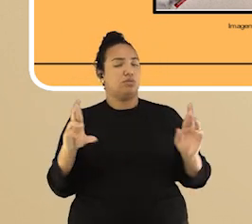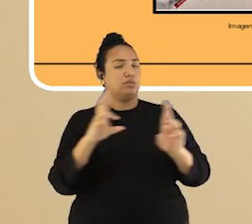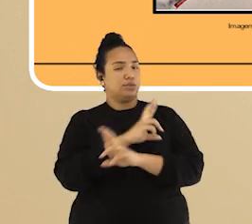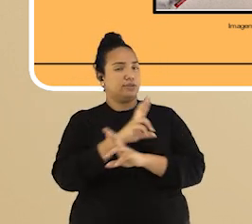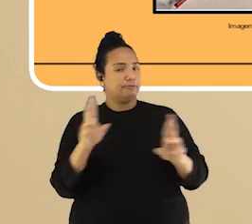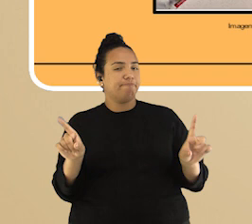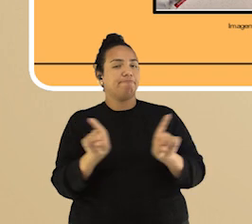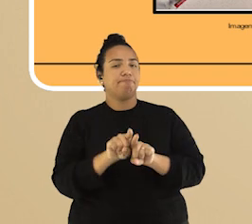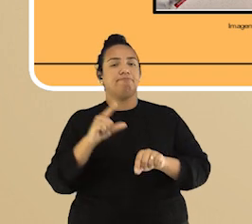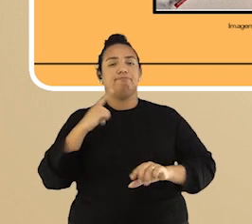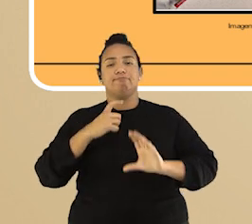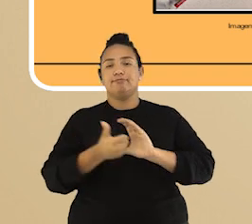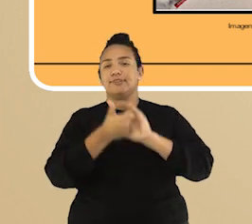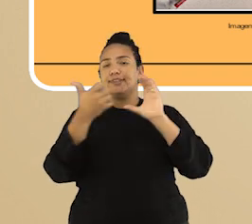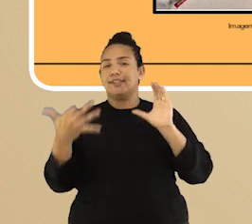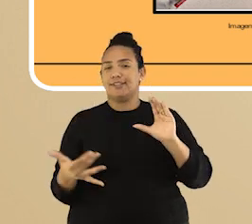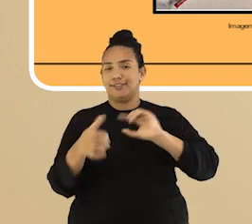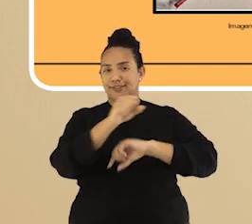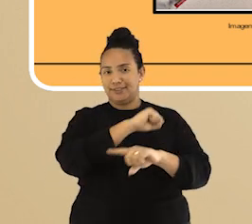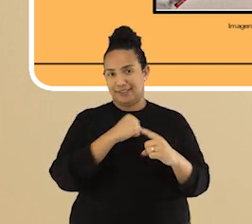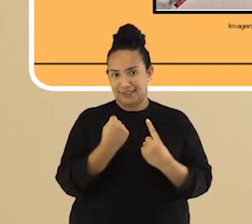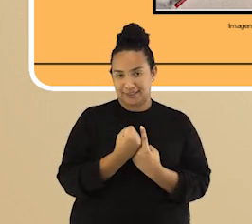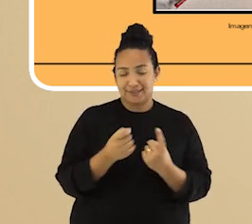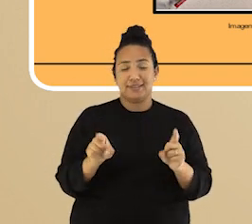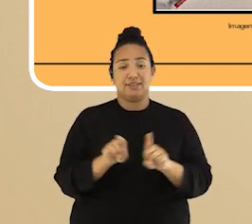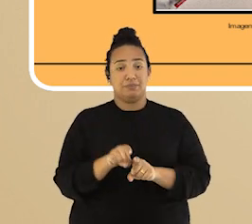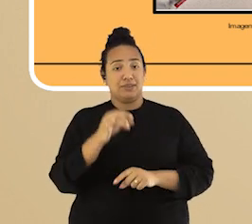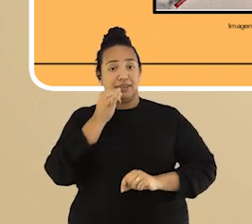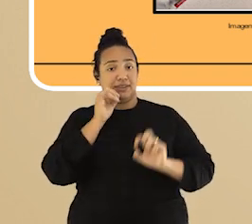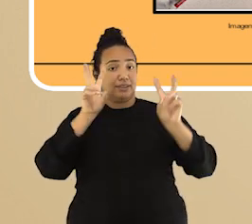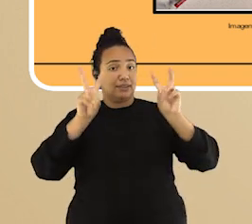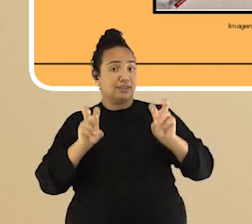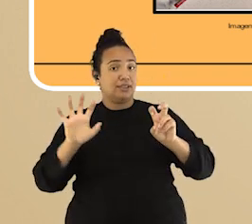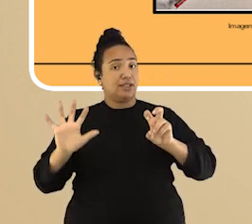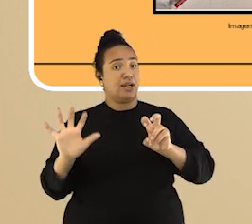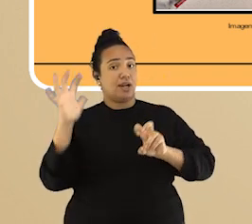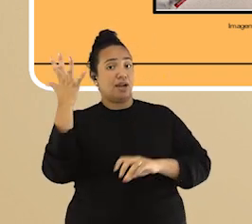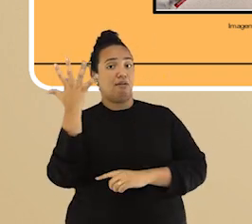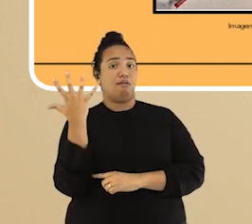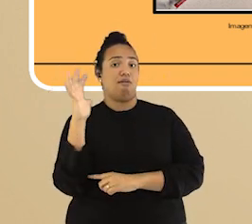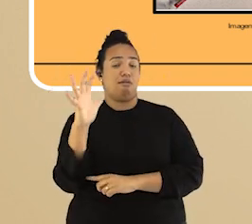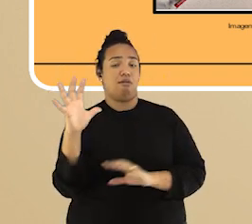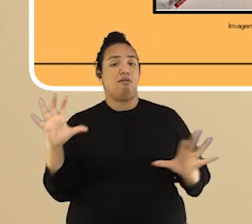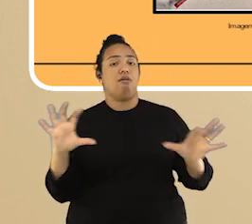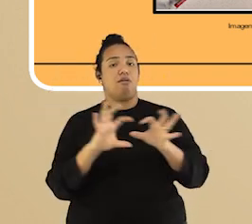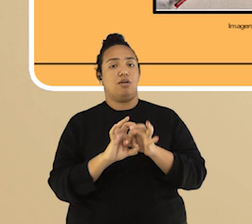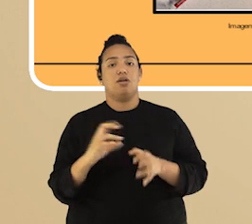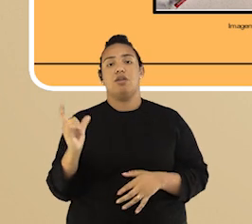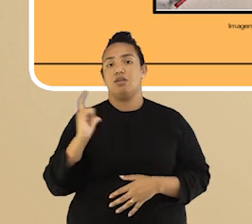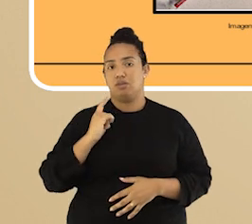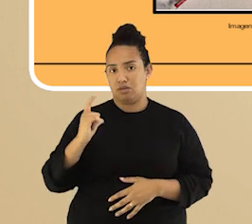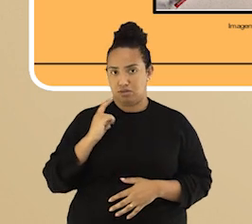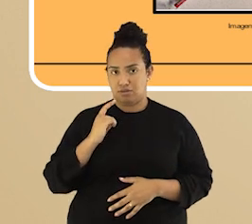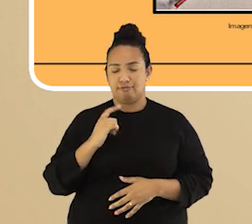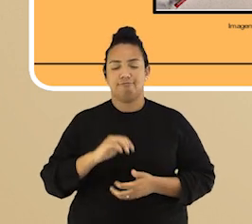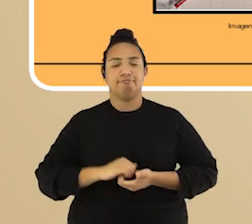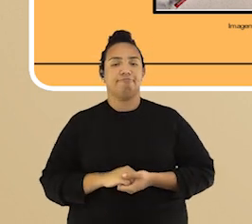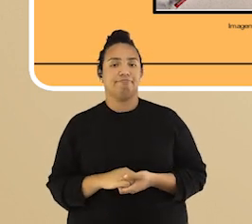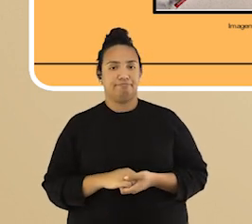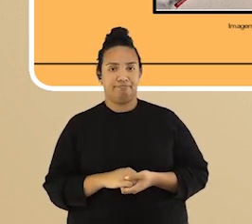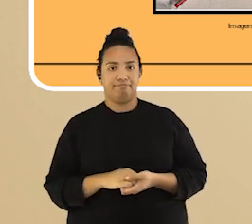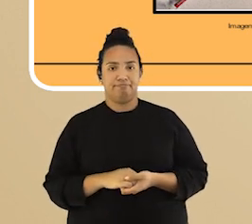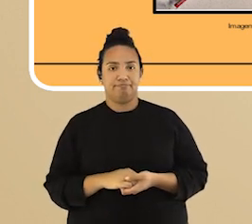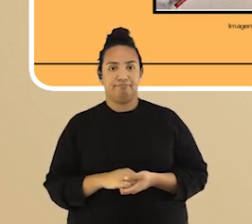um caráter social e envolve questões climáticas e ambientais, que estão até nos dias de hoje,